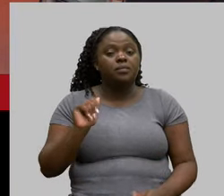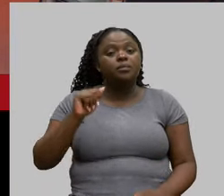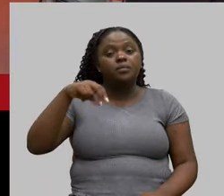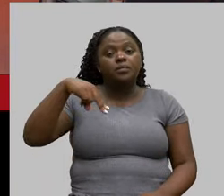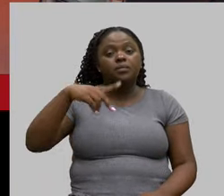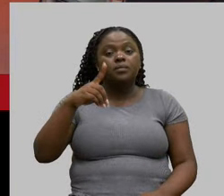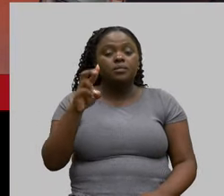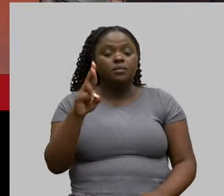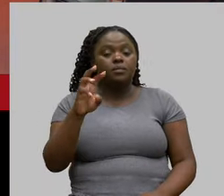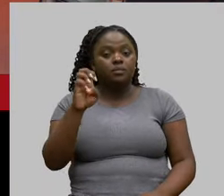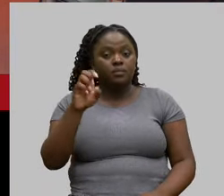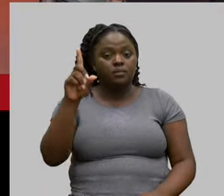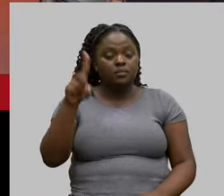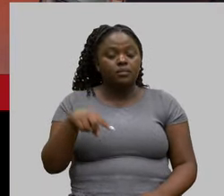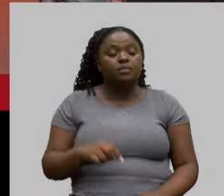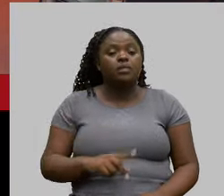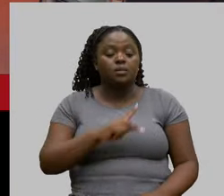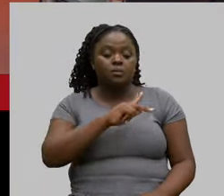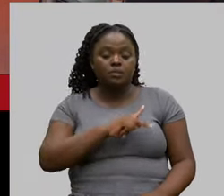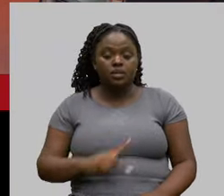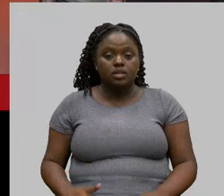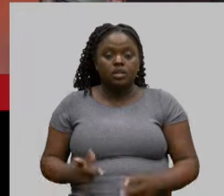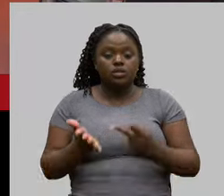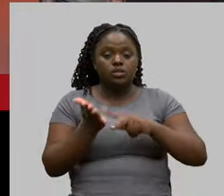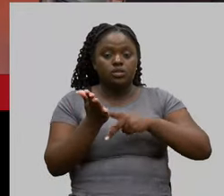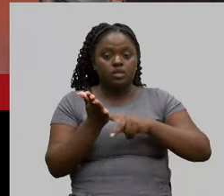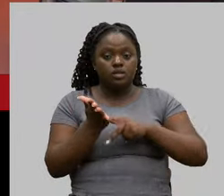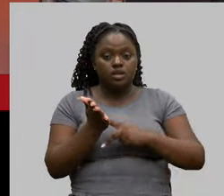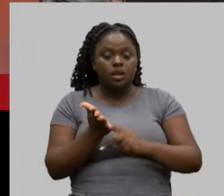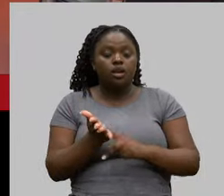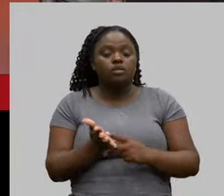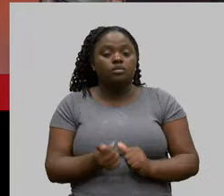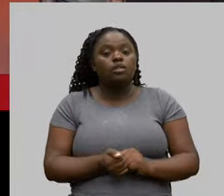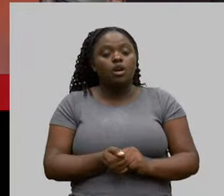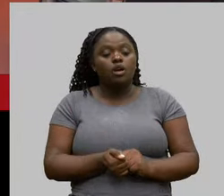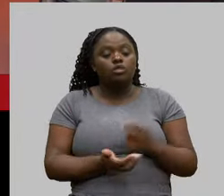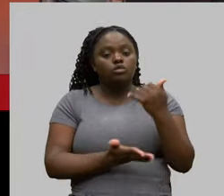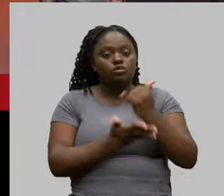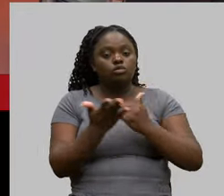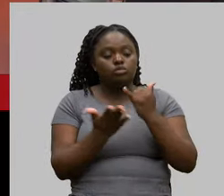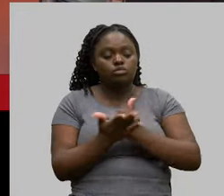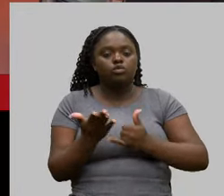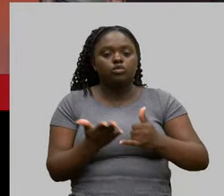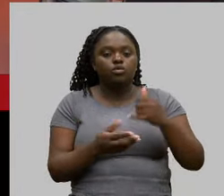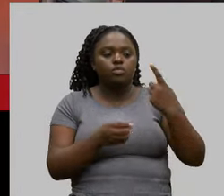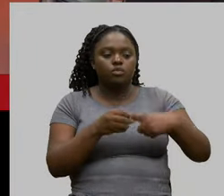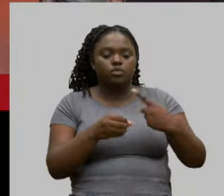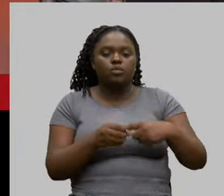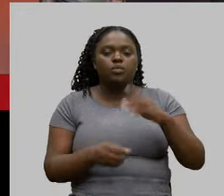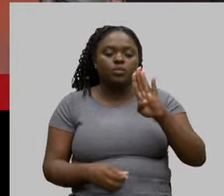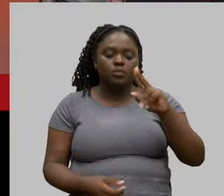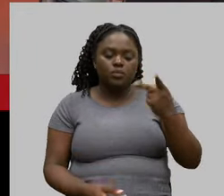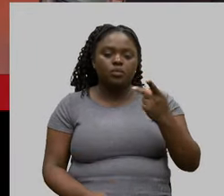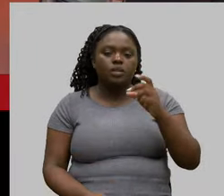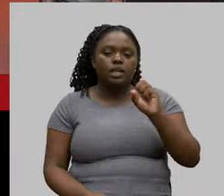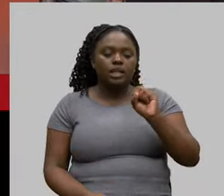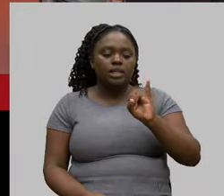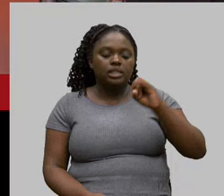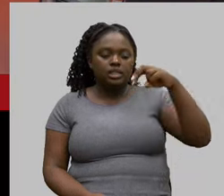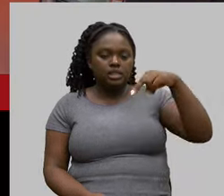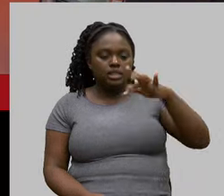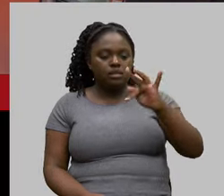presidente do sindicato dos auditores fiscais de tributos municipais de Belo Horizonte fisco